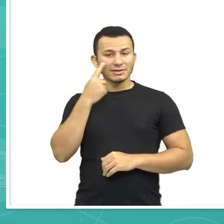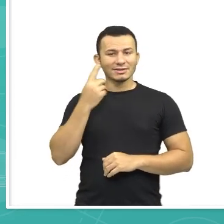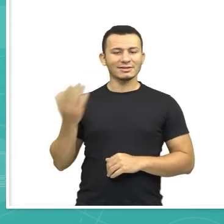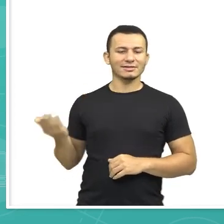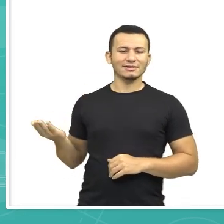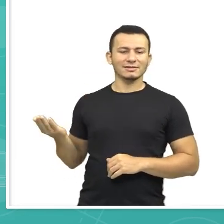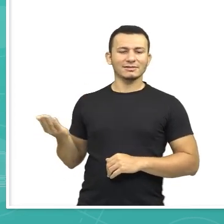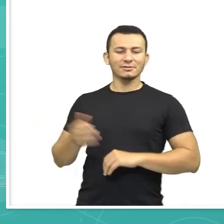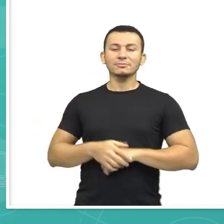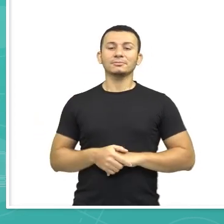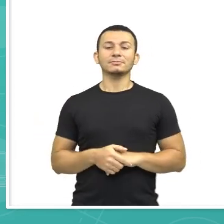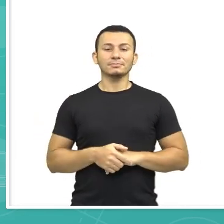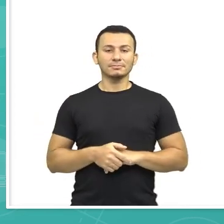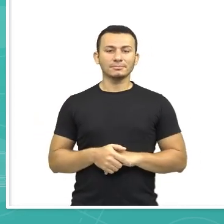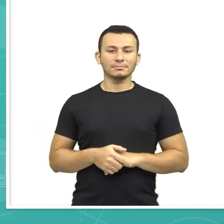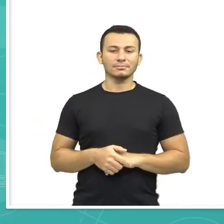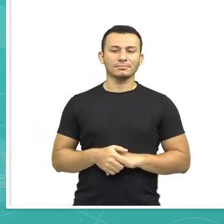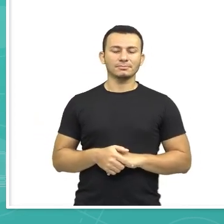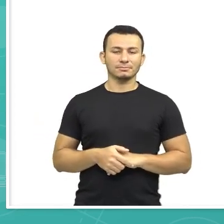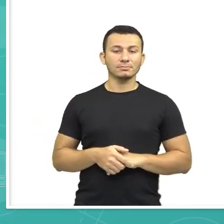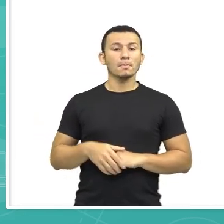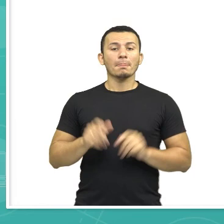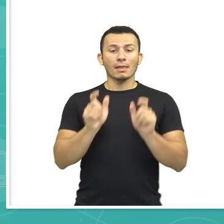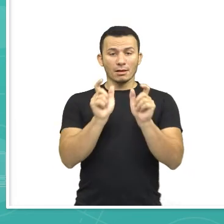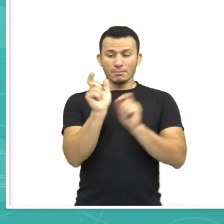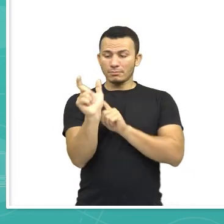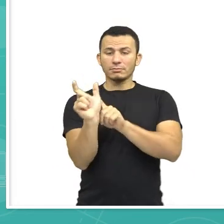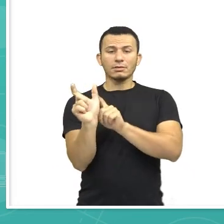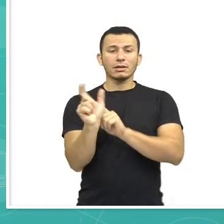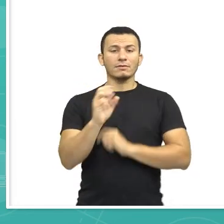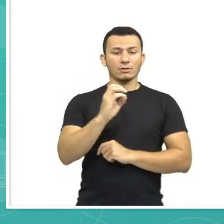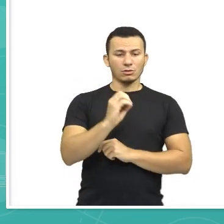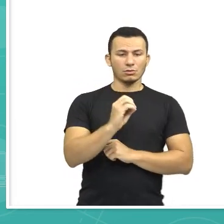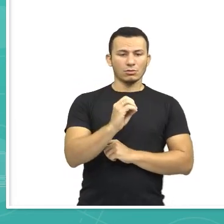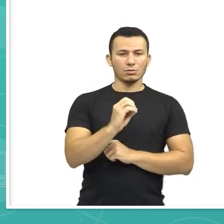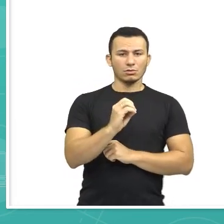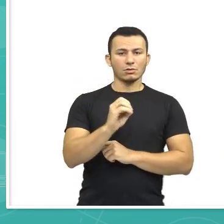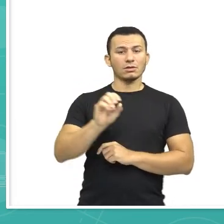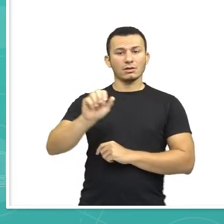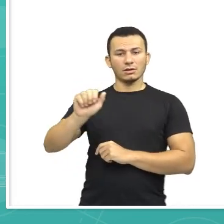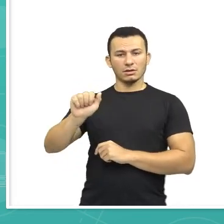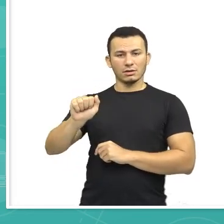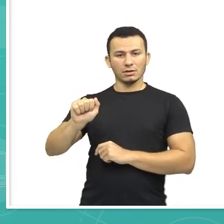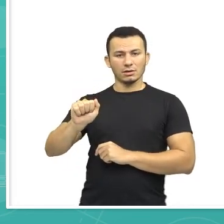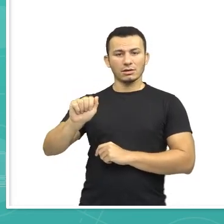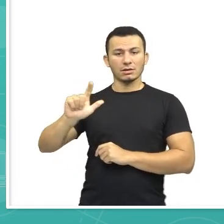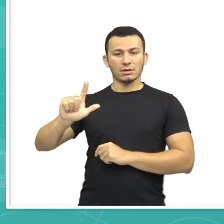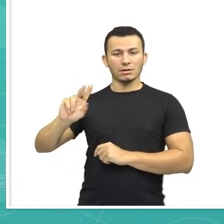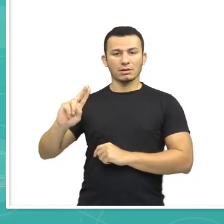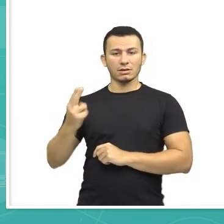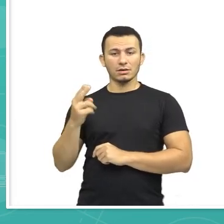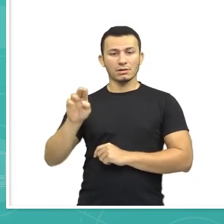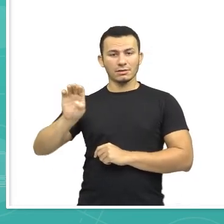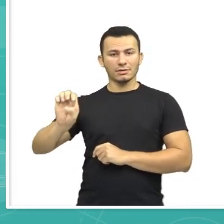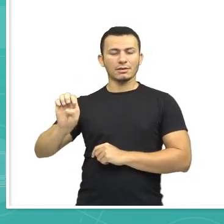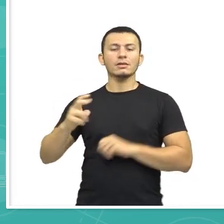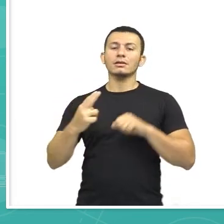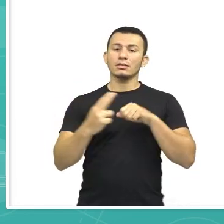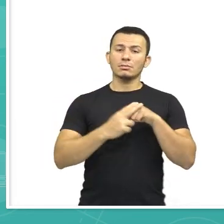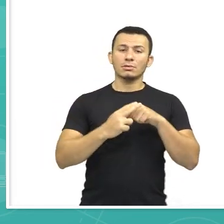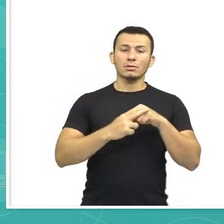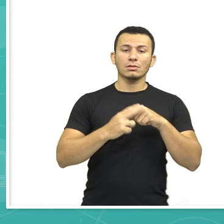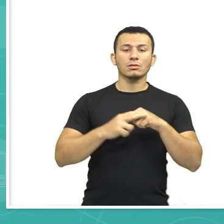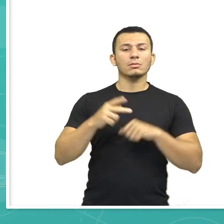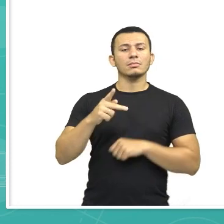Então, temos aí, ó, as palavras O, A, lhe são pronomes